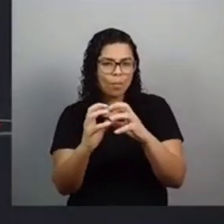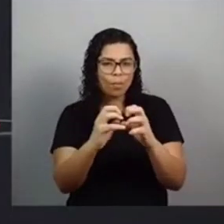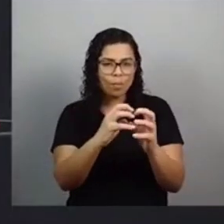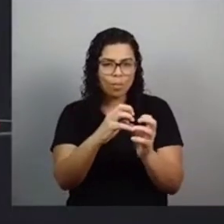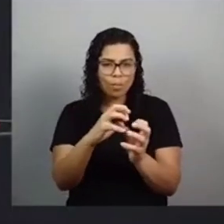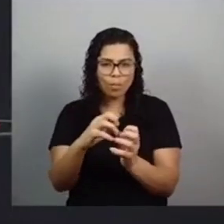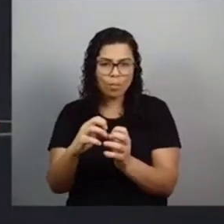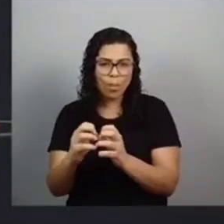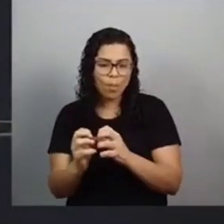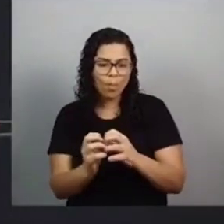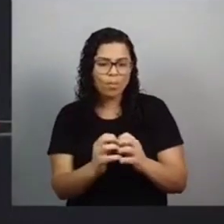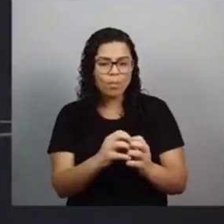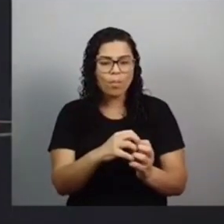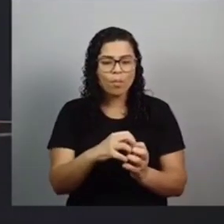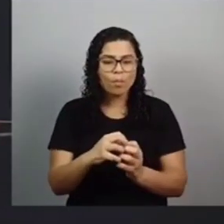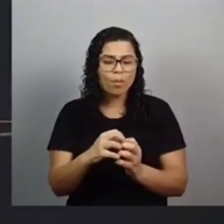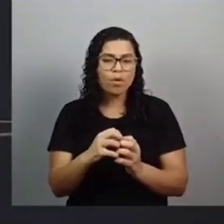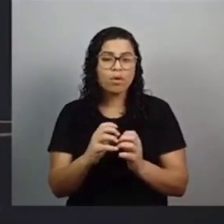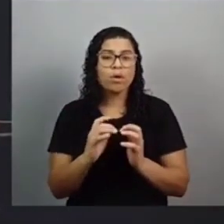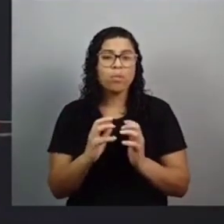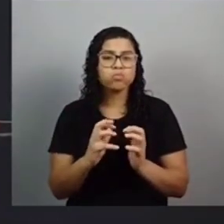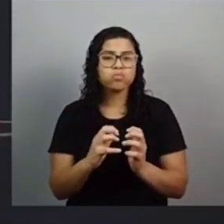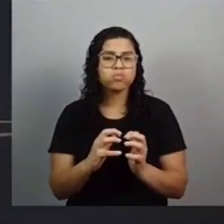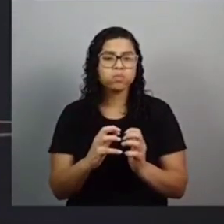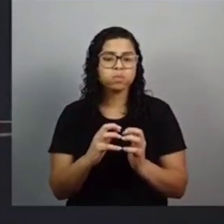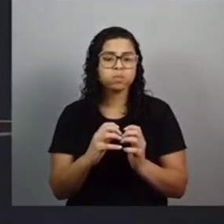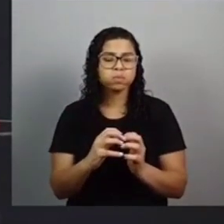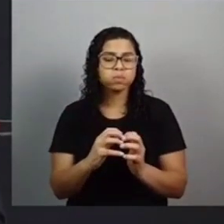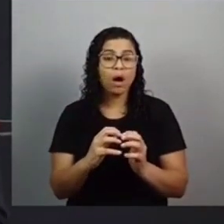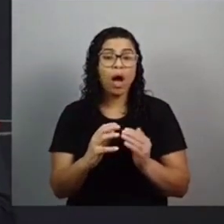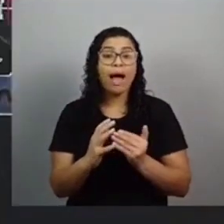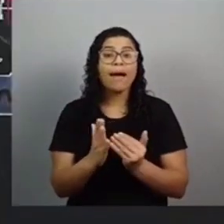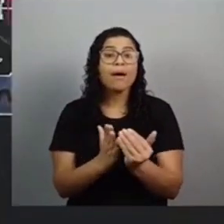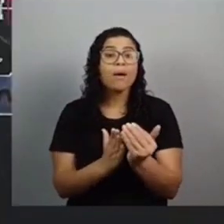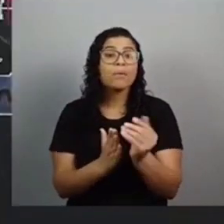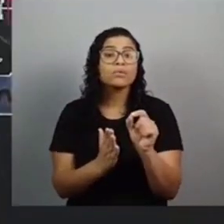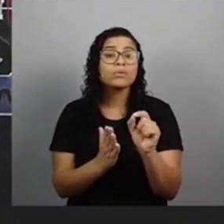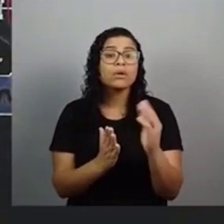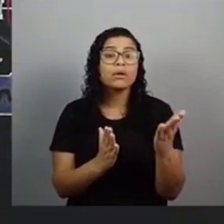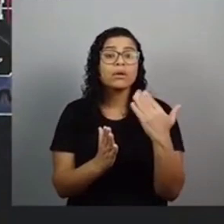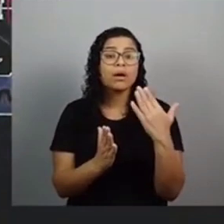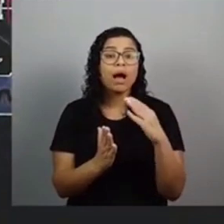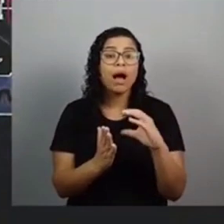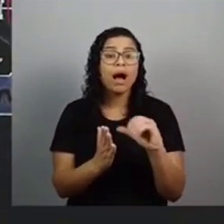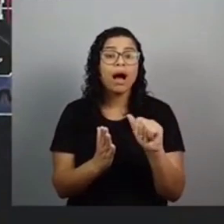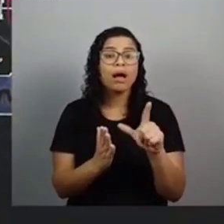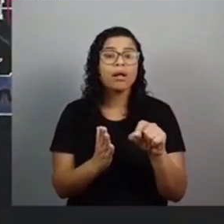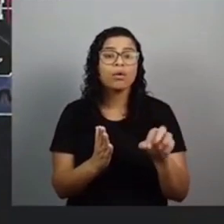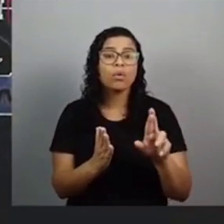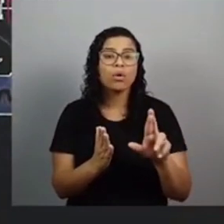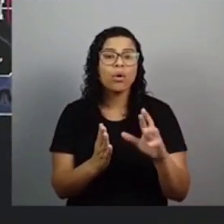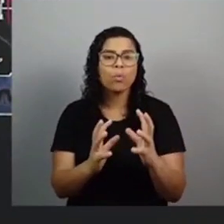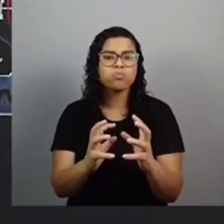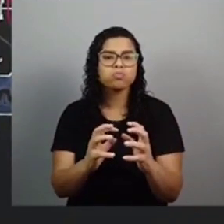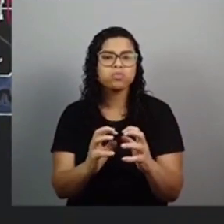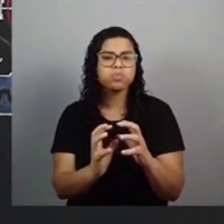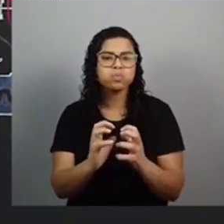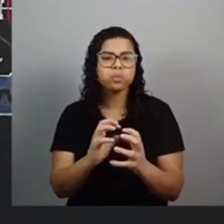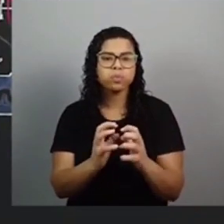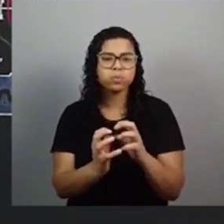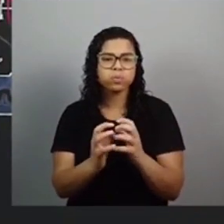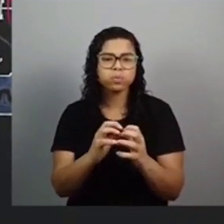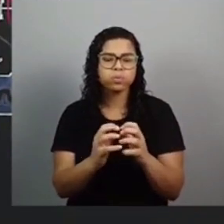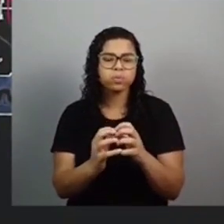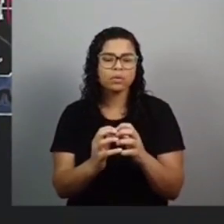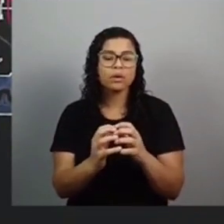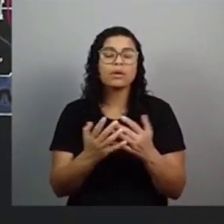circular ali, ele começa, estando comprimido, a liberar calor, ele está quente. Eu então comprimi o gás e ele está liberando calor, liberando.